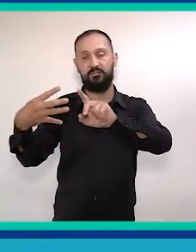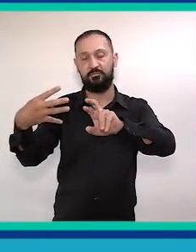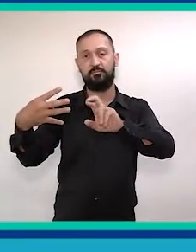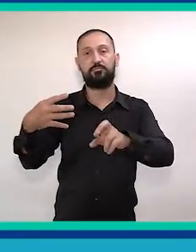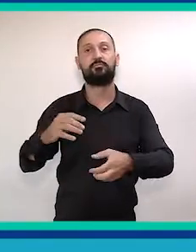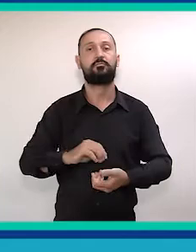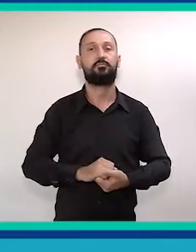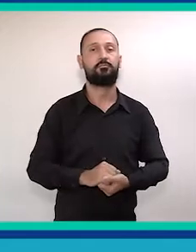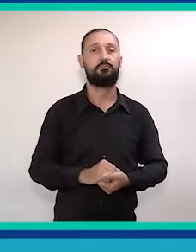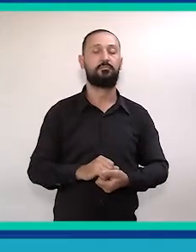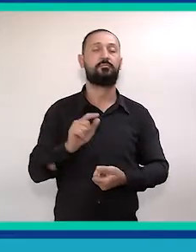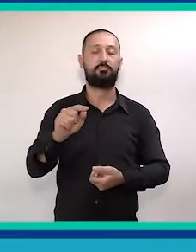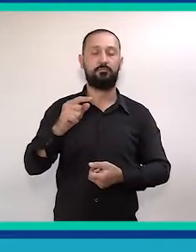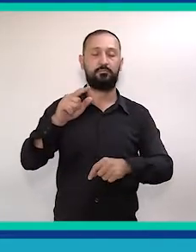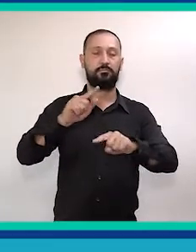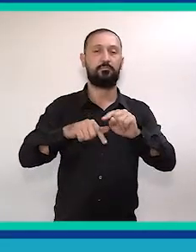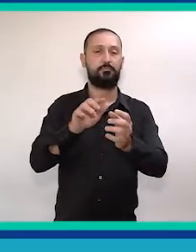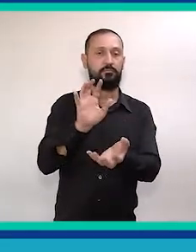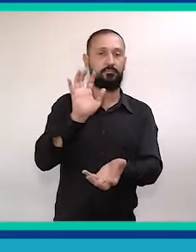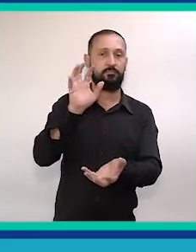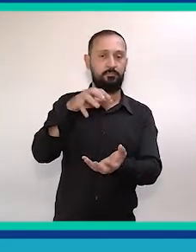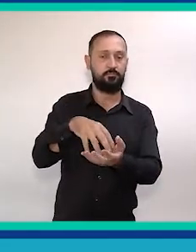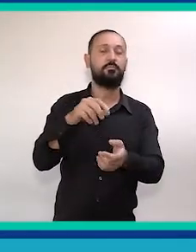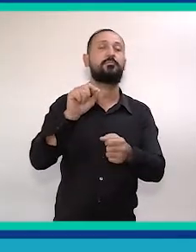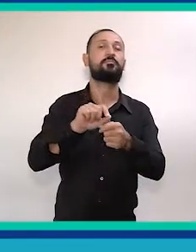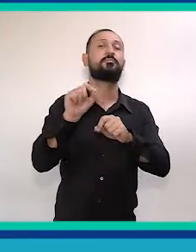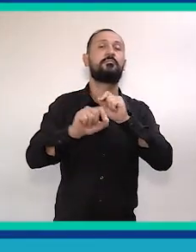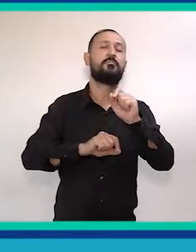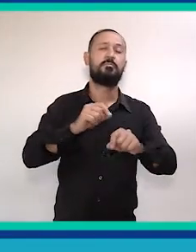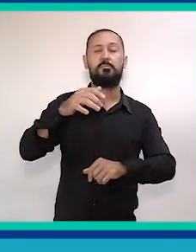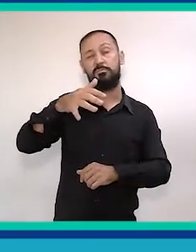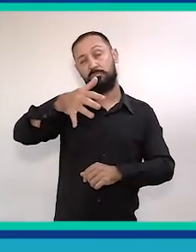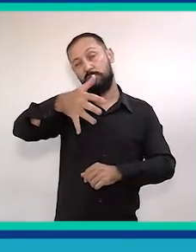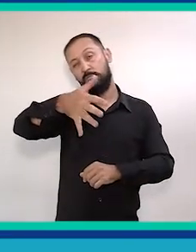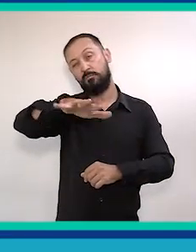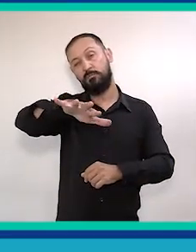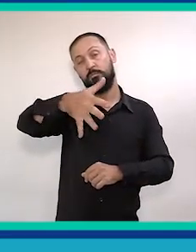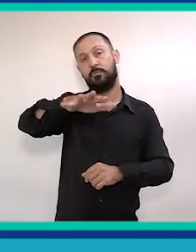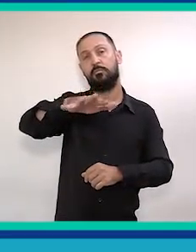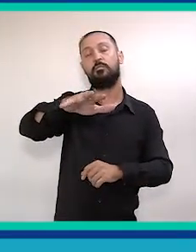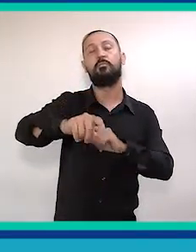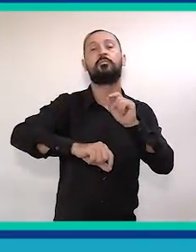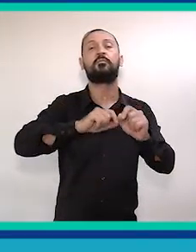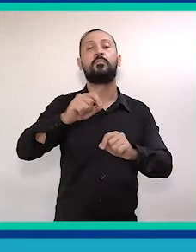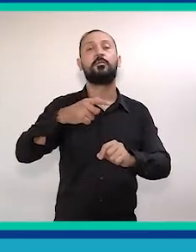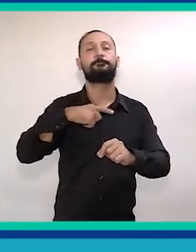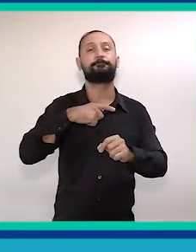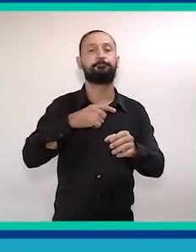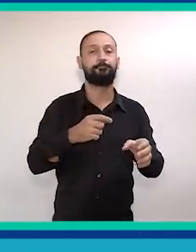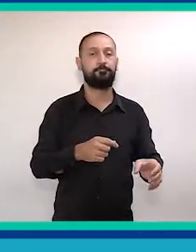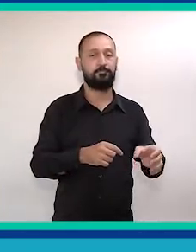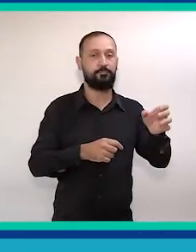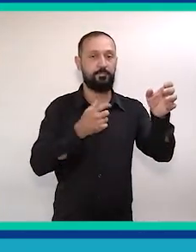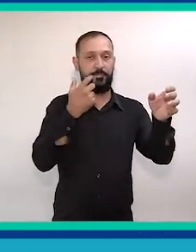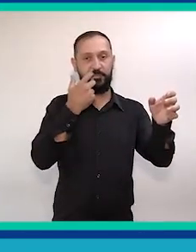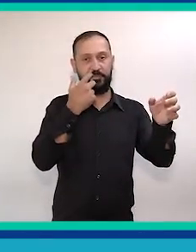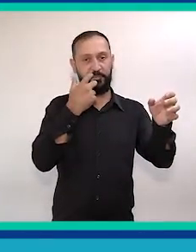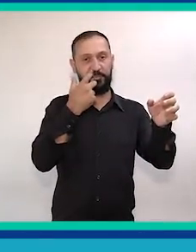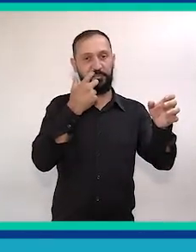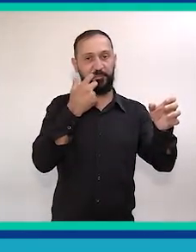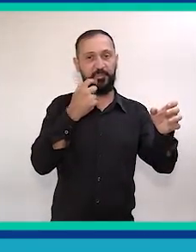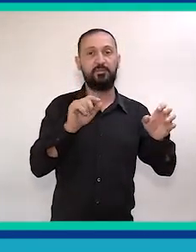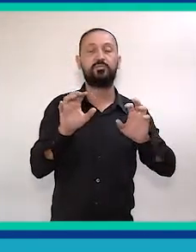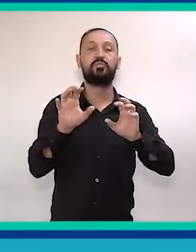utilizando essa coluna. Esse equipamento, ele faz mais ou menos o que essa